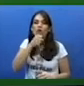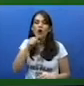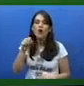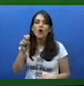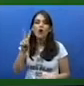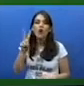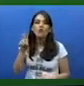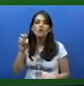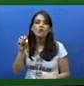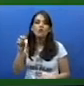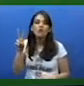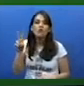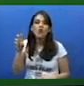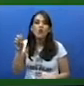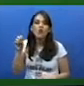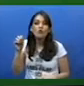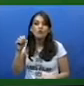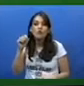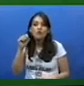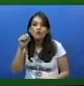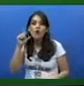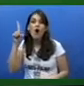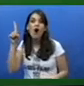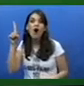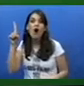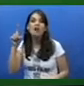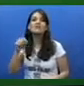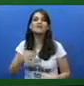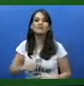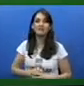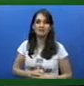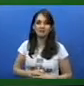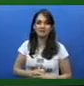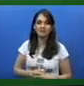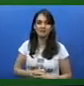vovó. Falem comigo, abriu até mais a boquinha, ó, próxima palavrinha.